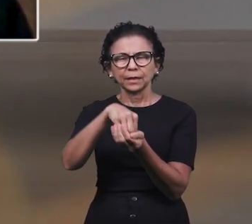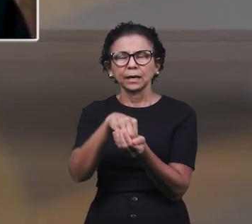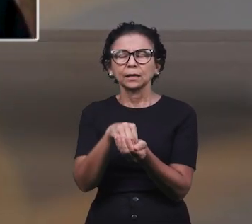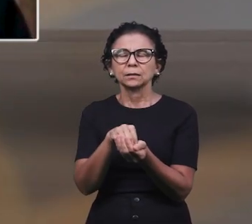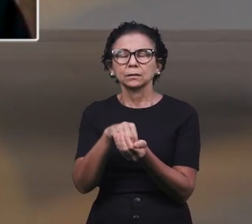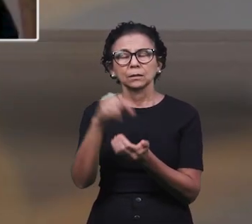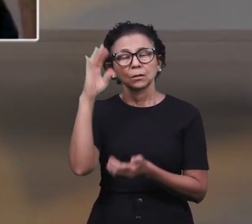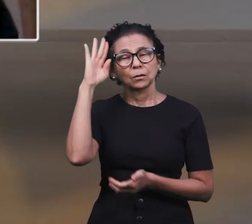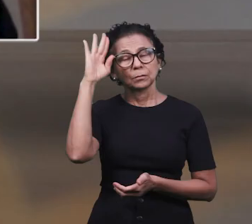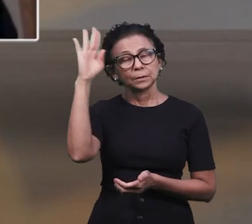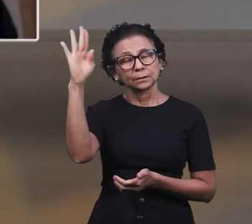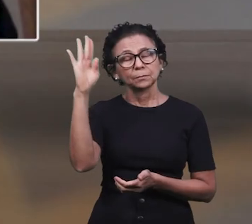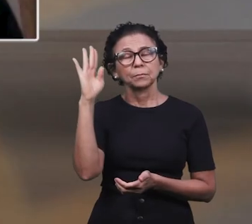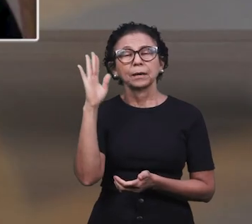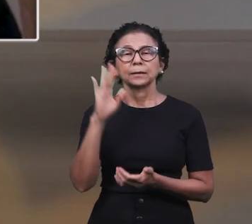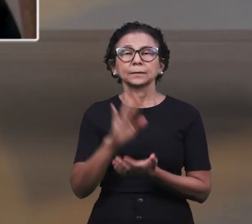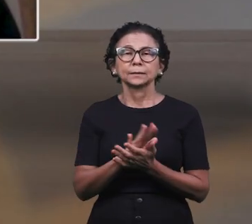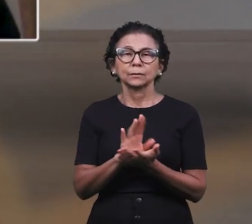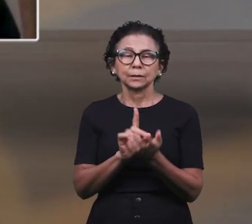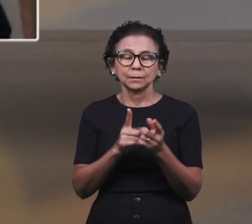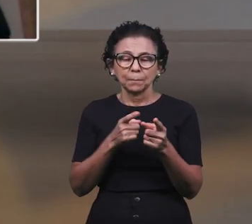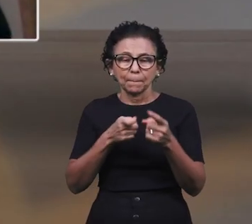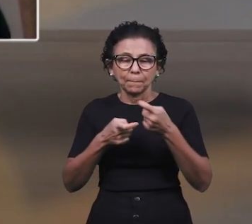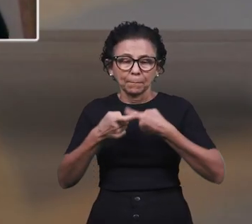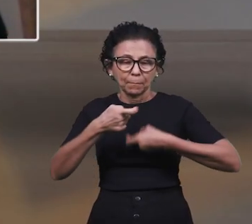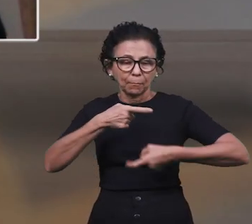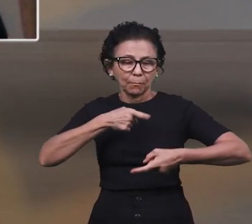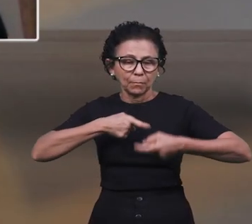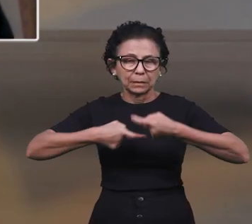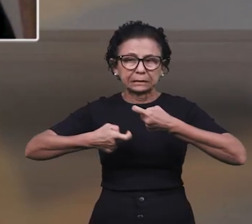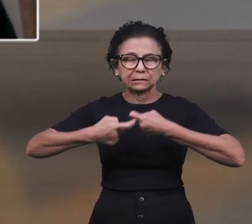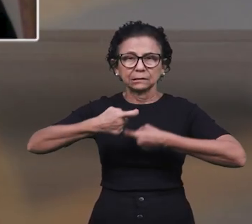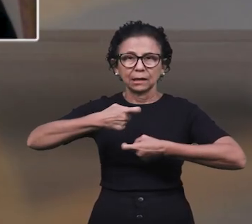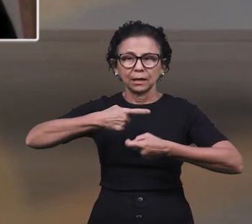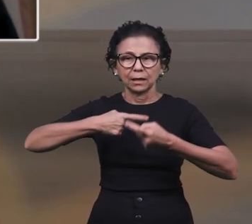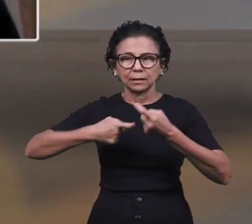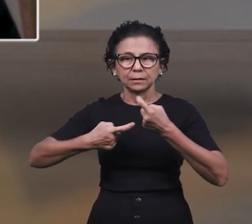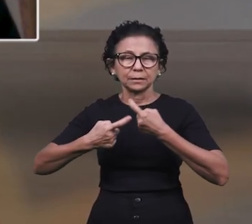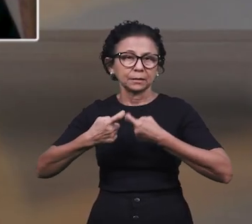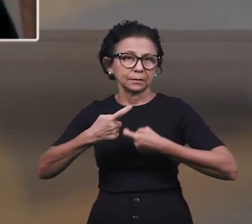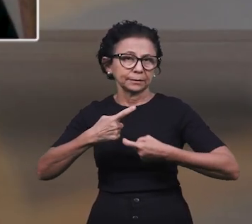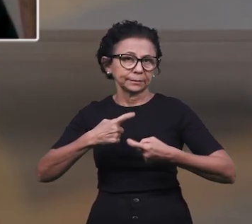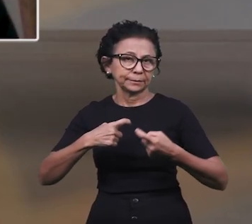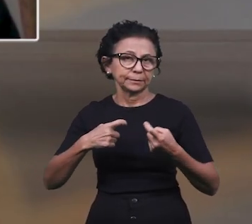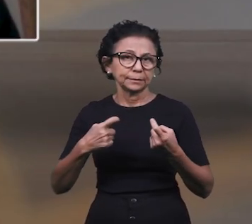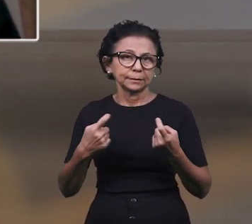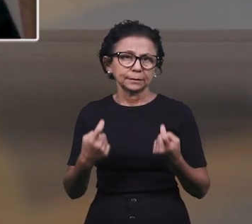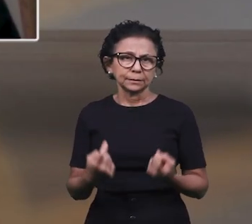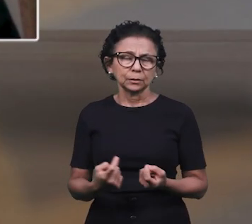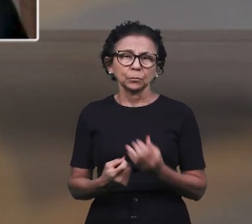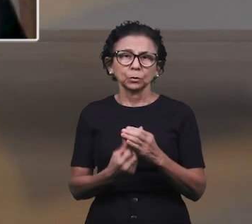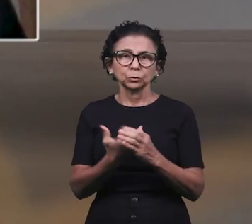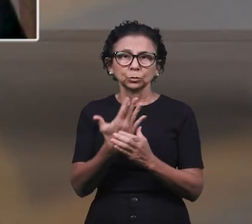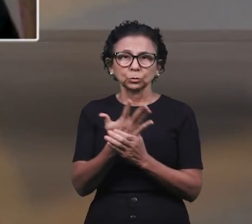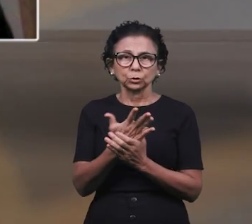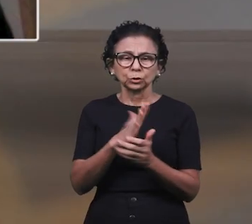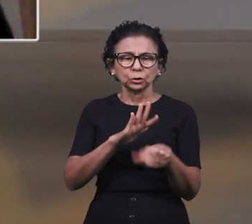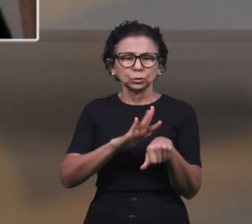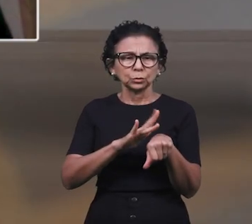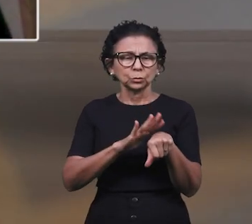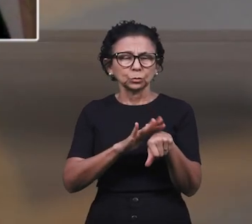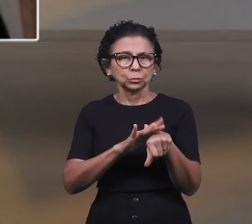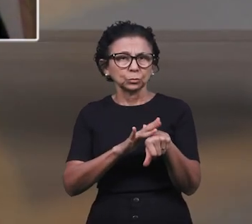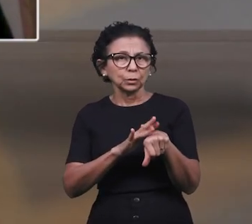são os principais fatores de alteração. Então, elas podem promover doenças por